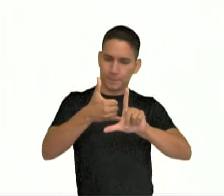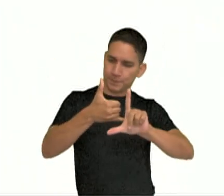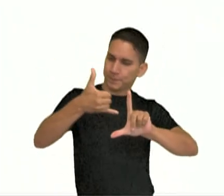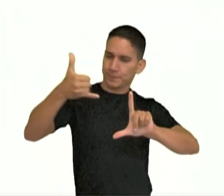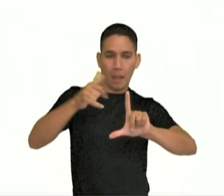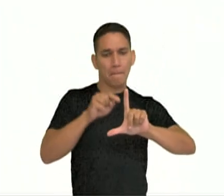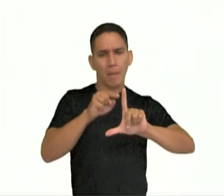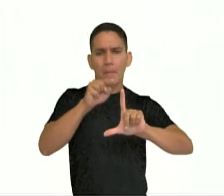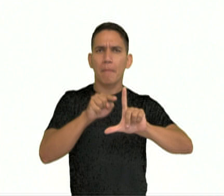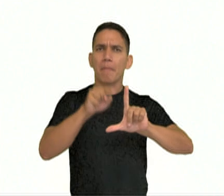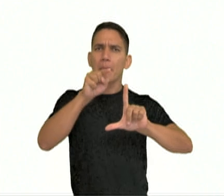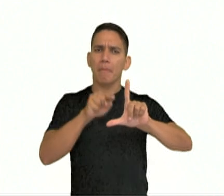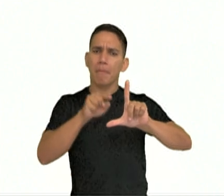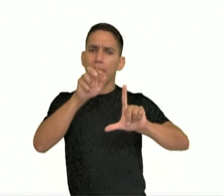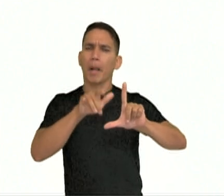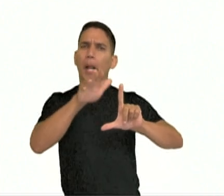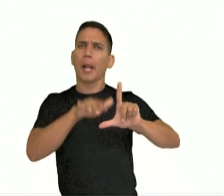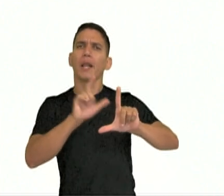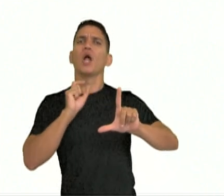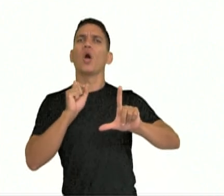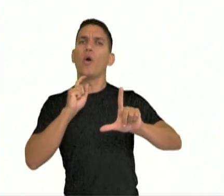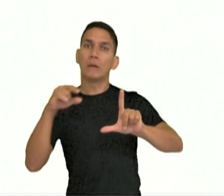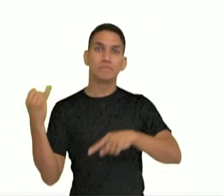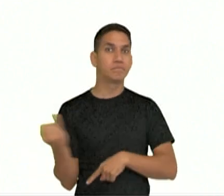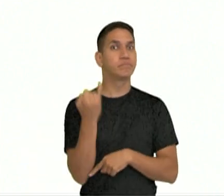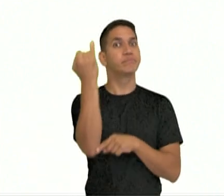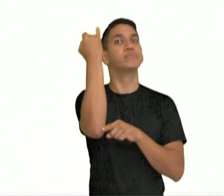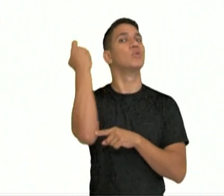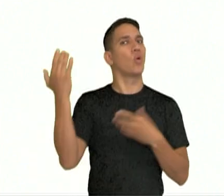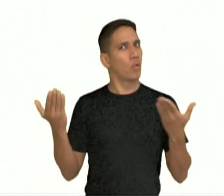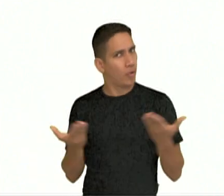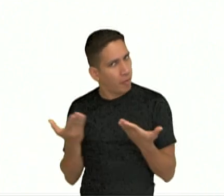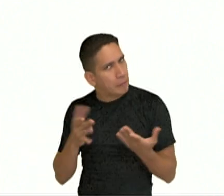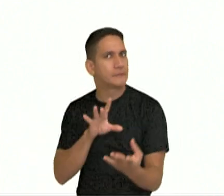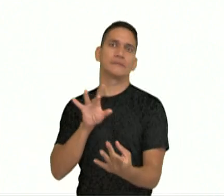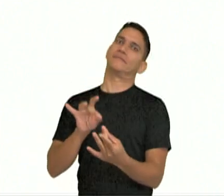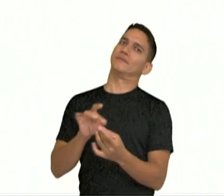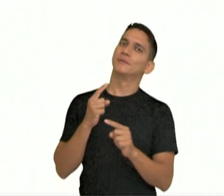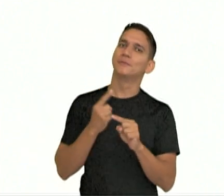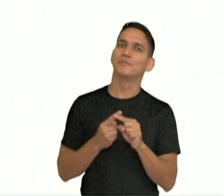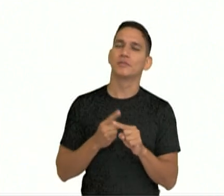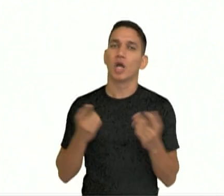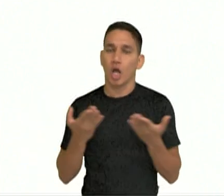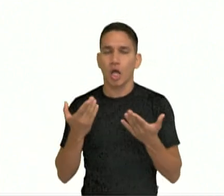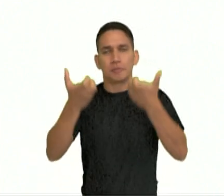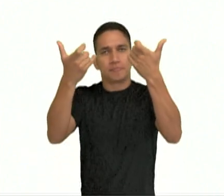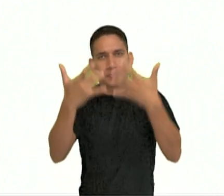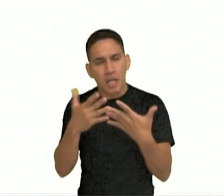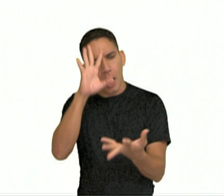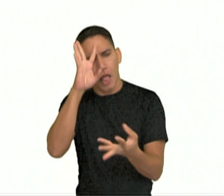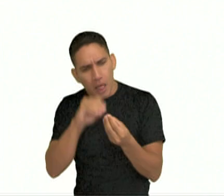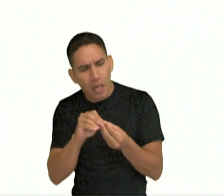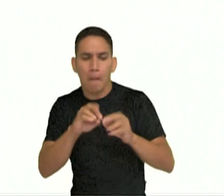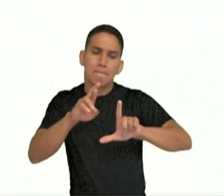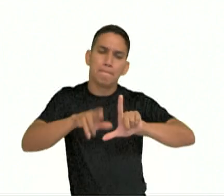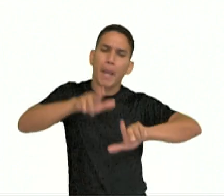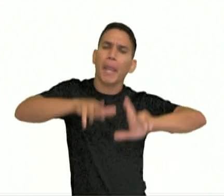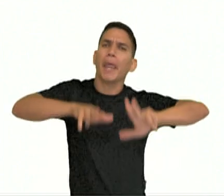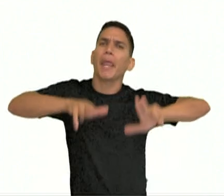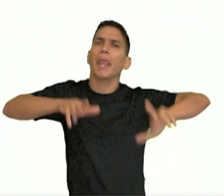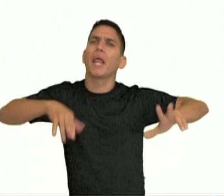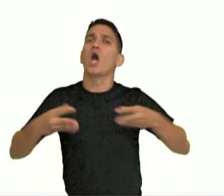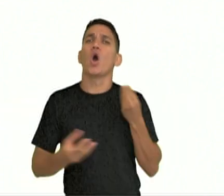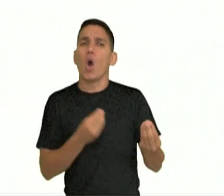de dispersão são muito importantes. Hoje, especificamente, a gente vai compreender a variância, como é que